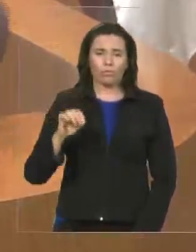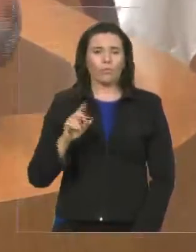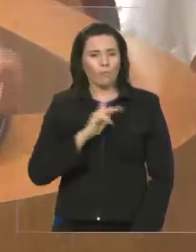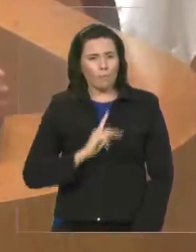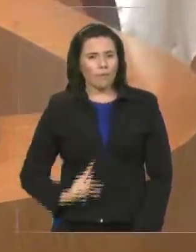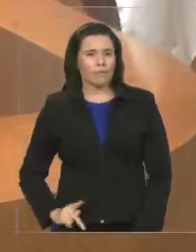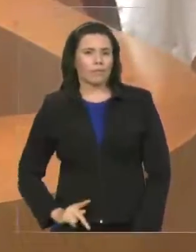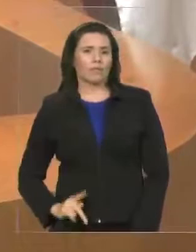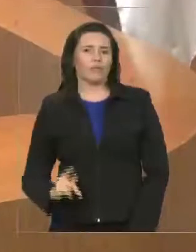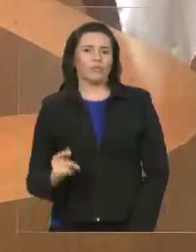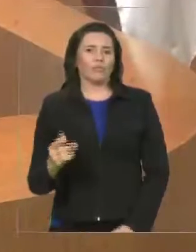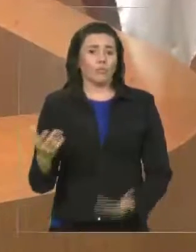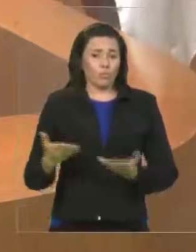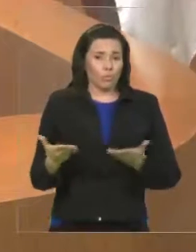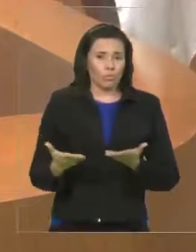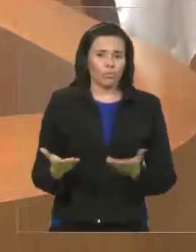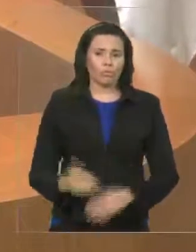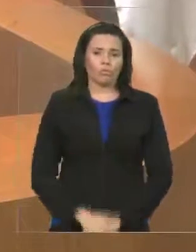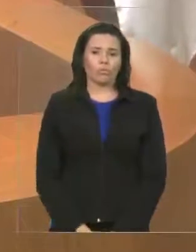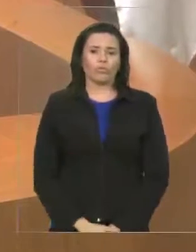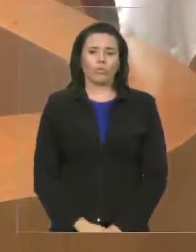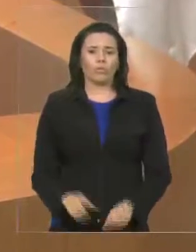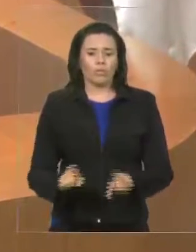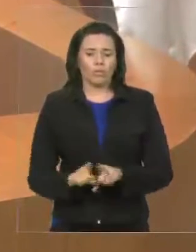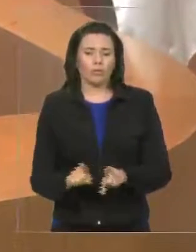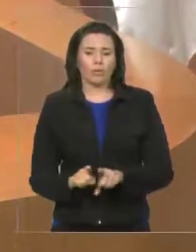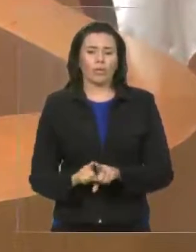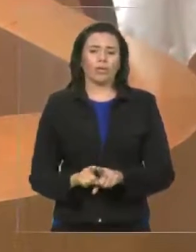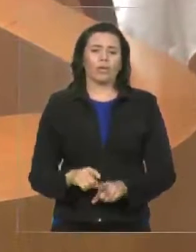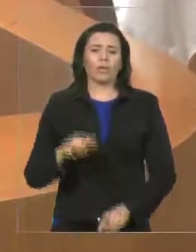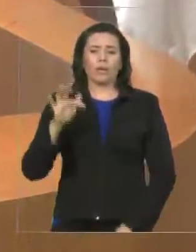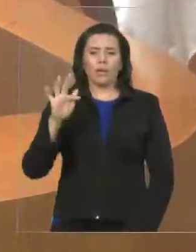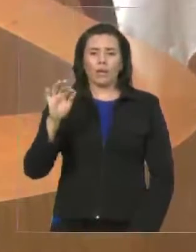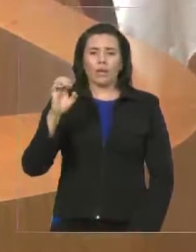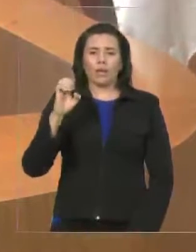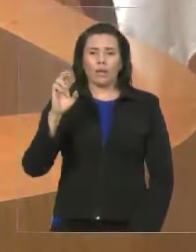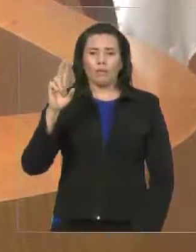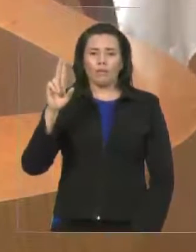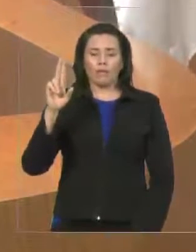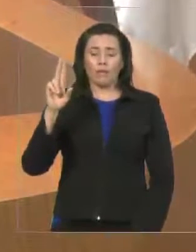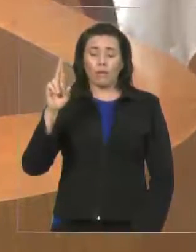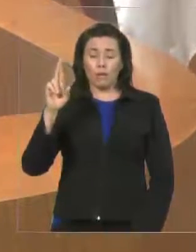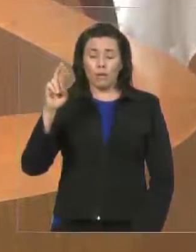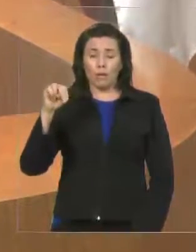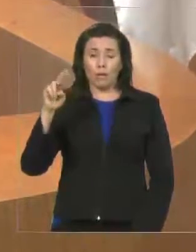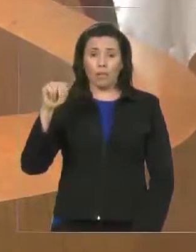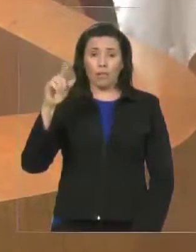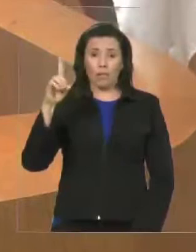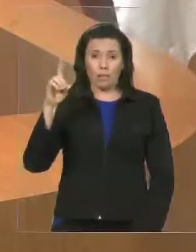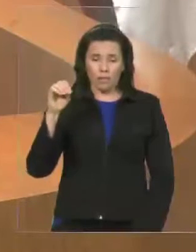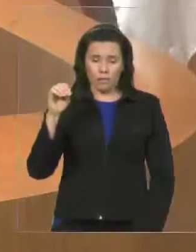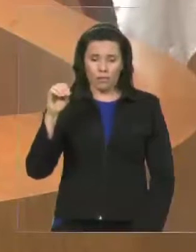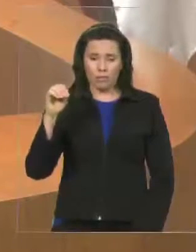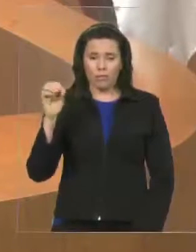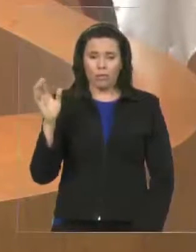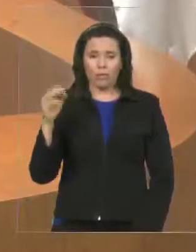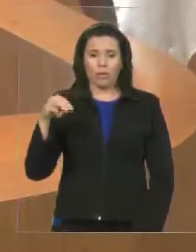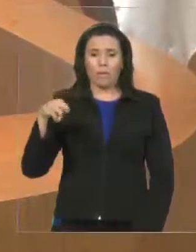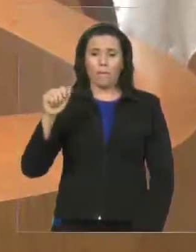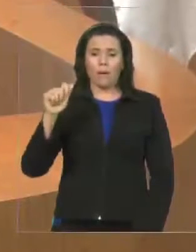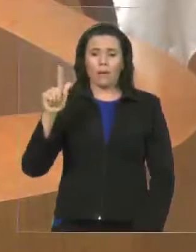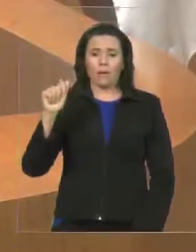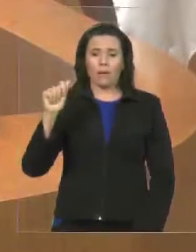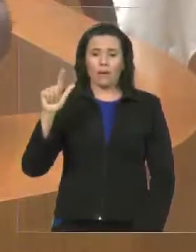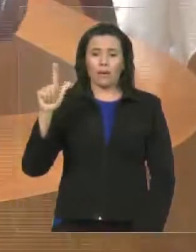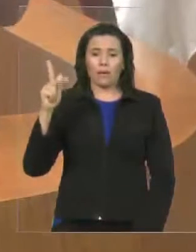nosso candidato a presidente municipal, Fernando Magalhães, uma liderança, um dos fundadores